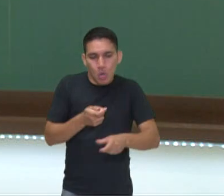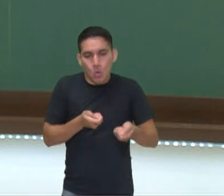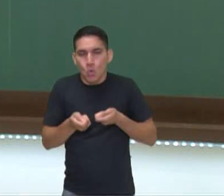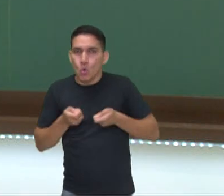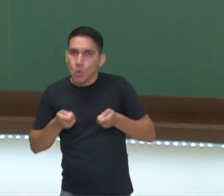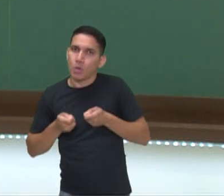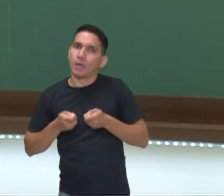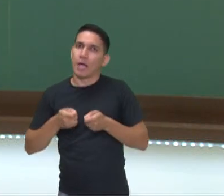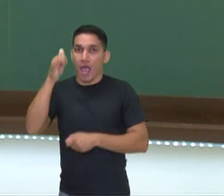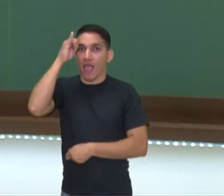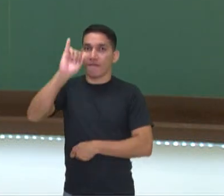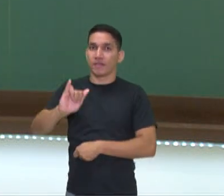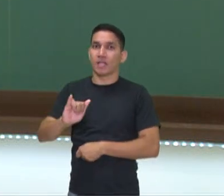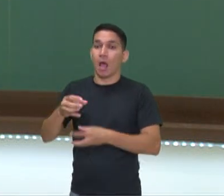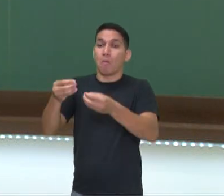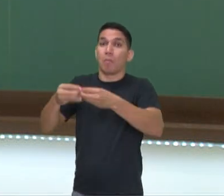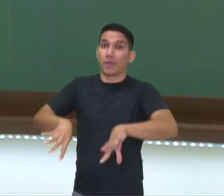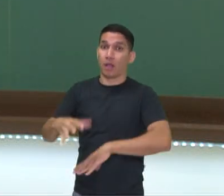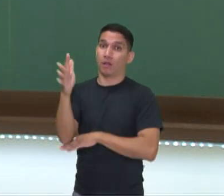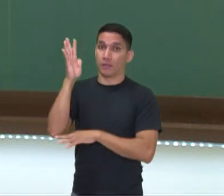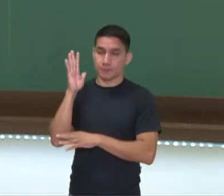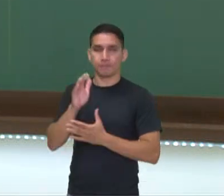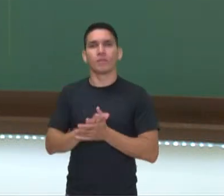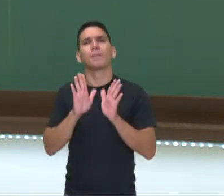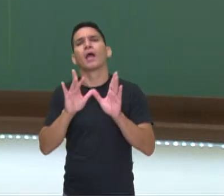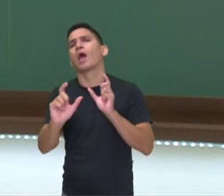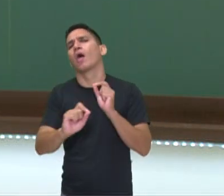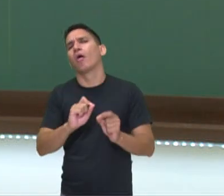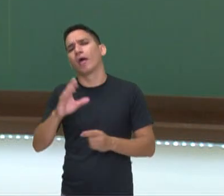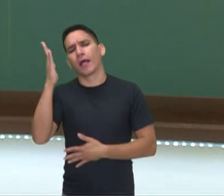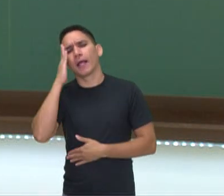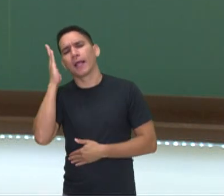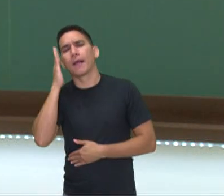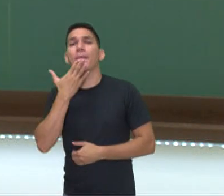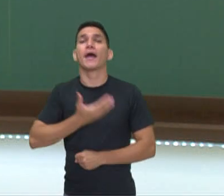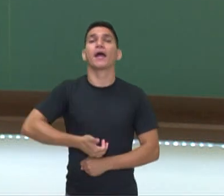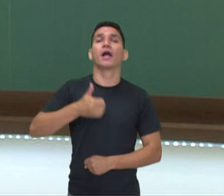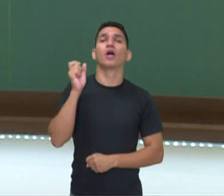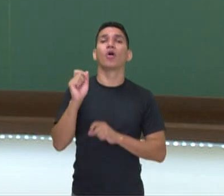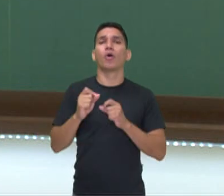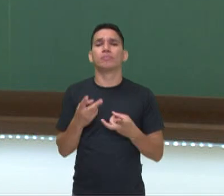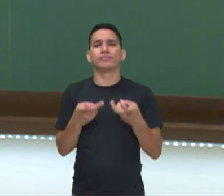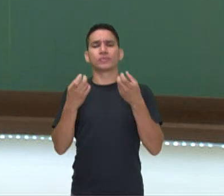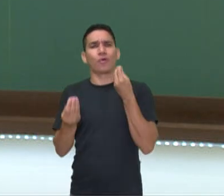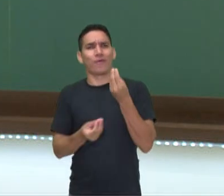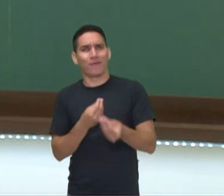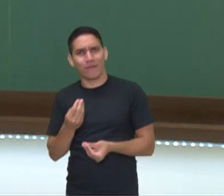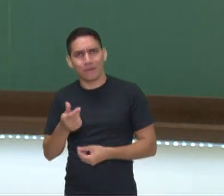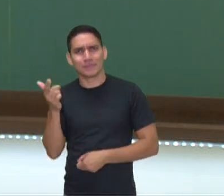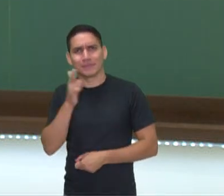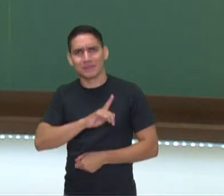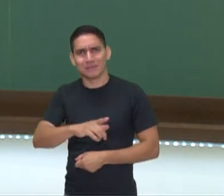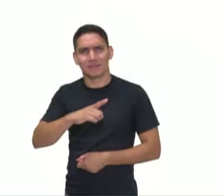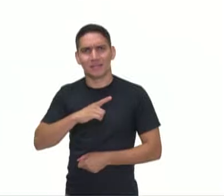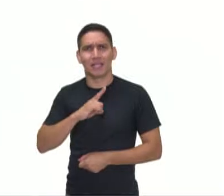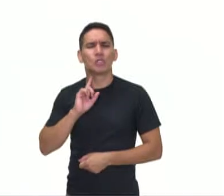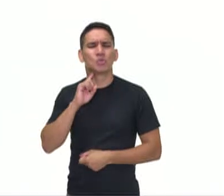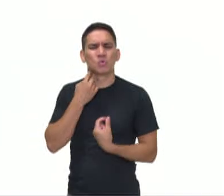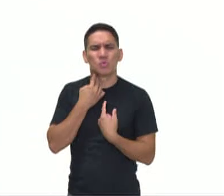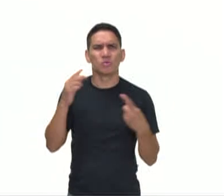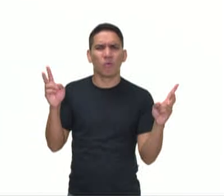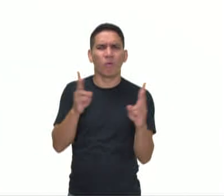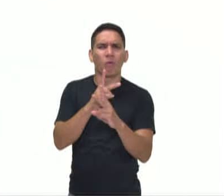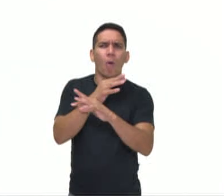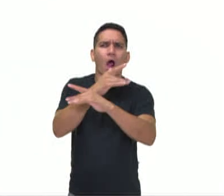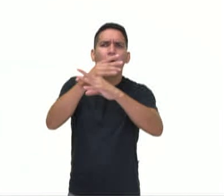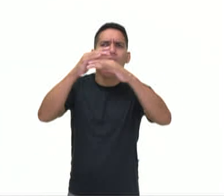natural. Mas, para a gente conhecer um pouquinho melhor, a gente vai ver de que forma ocorre a poluição do ar. Ela